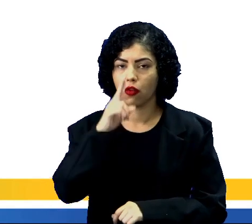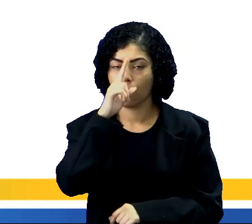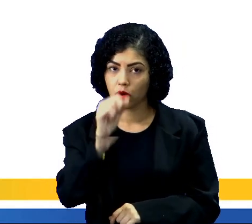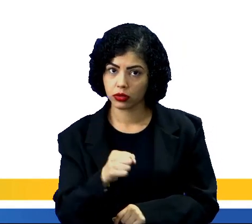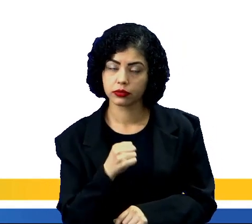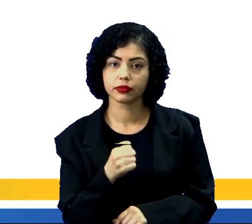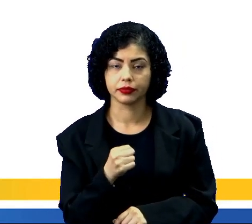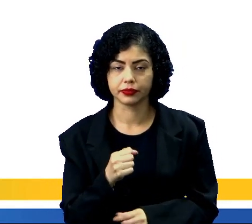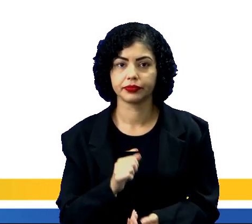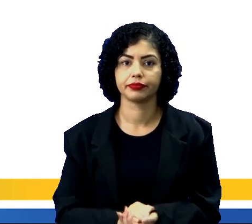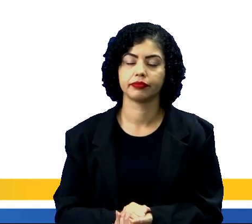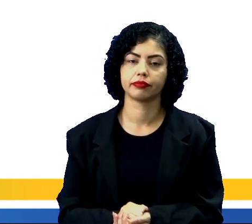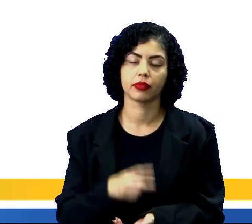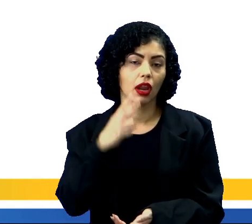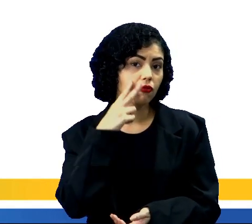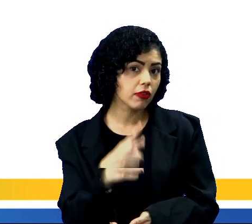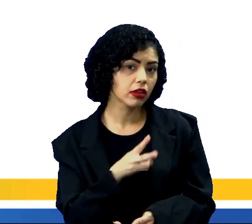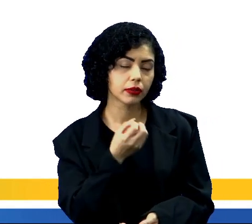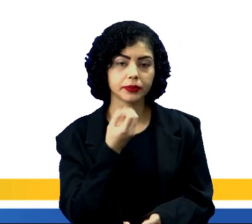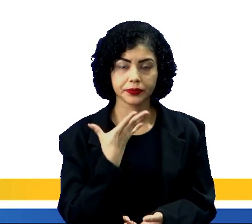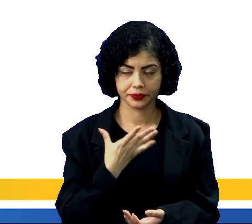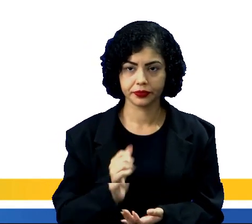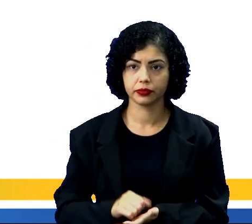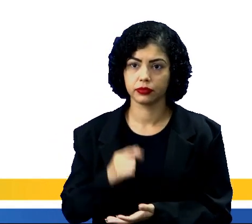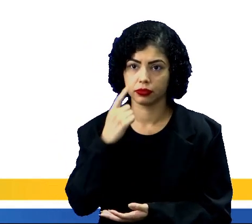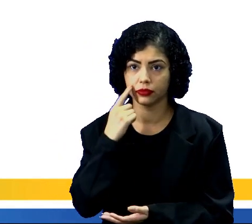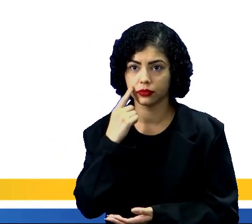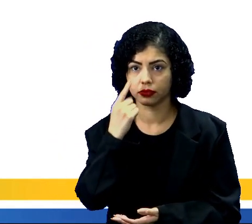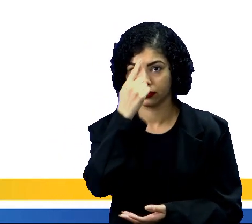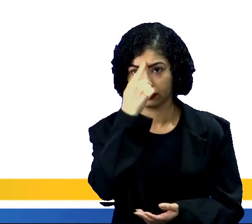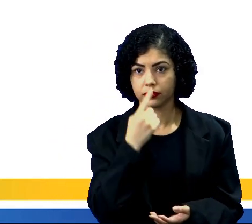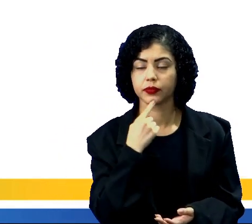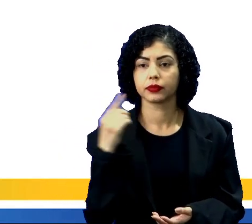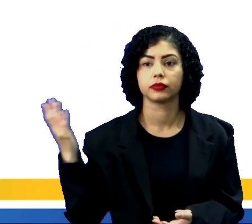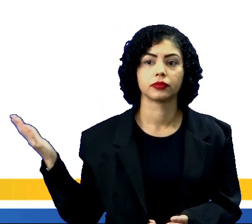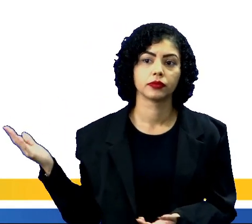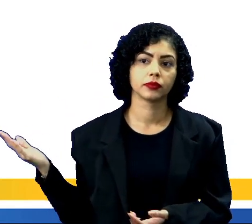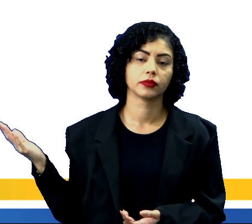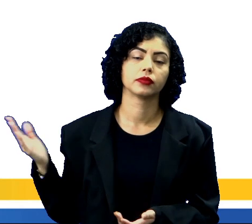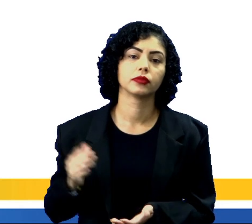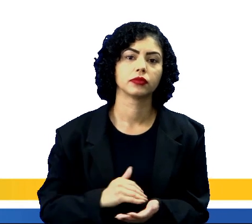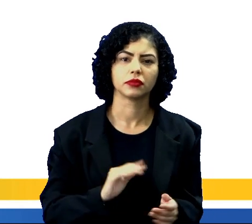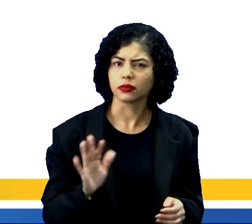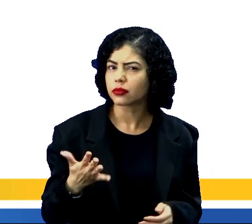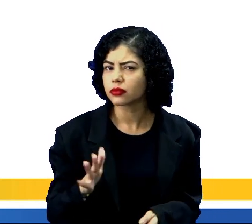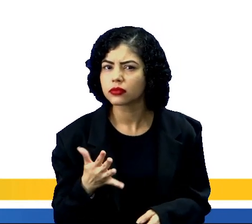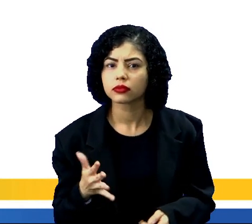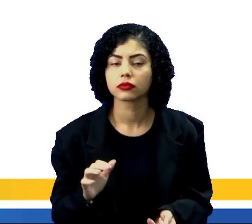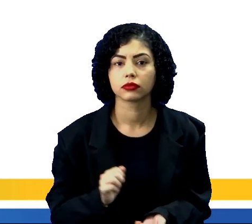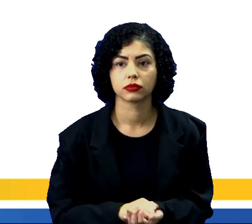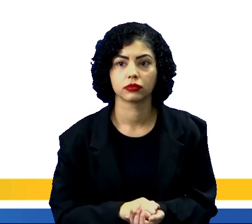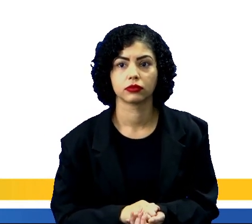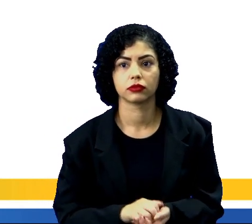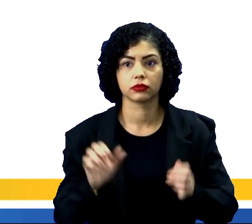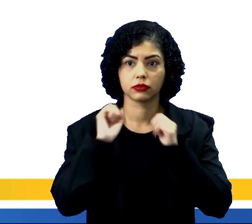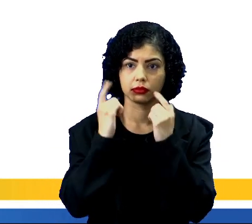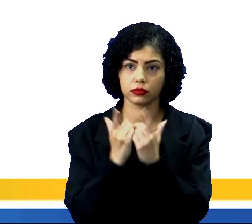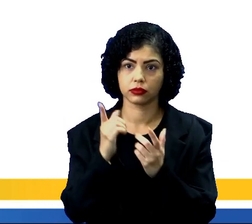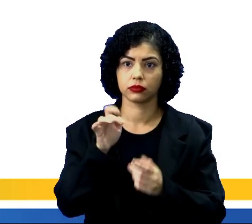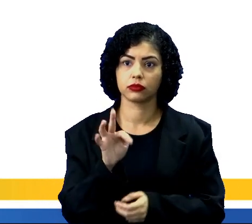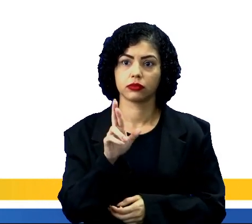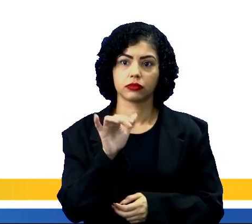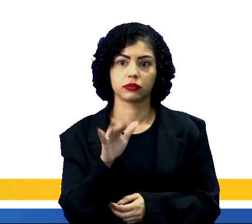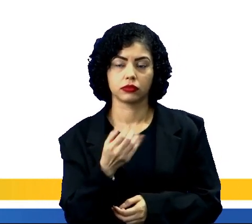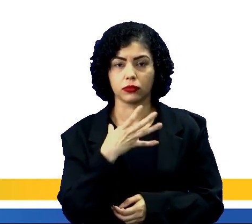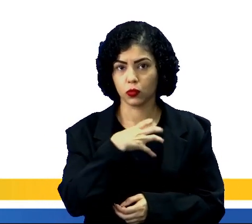que o Senado. Então, veja bem aí na imagem ilustrada, né, como que seria mais ou menos a Assembleia Curiata.